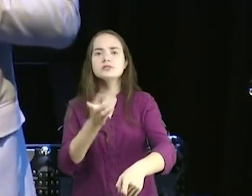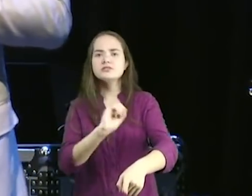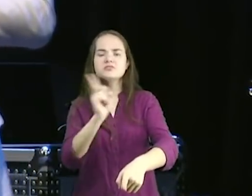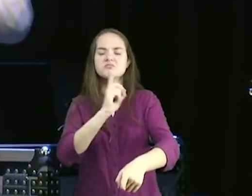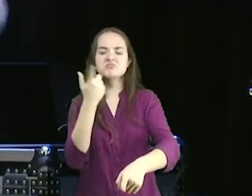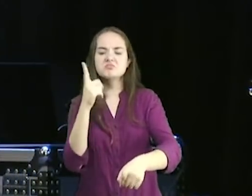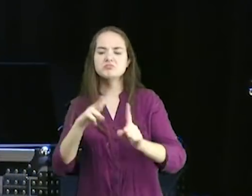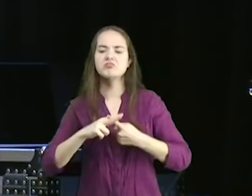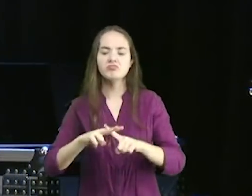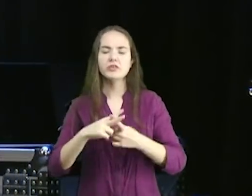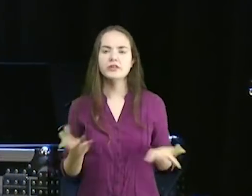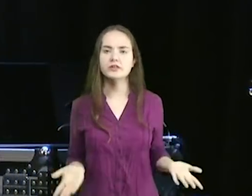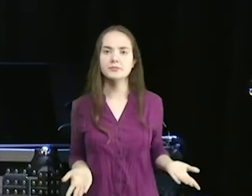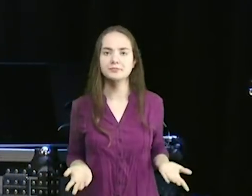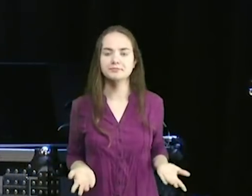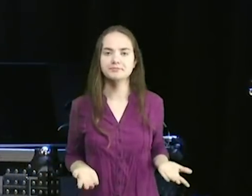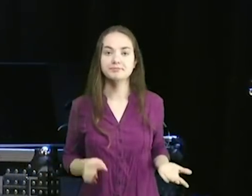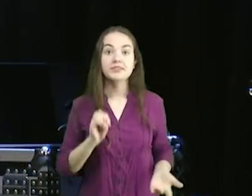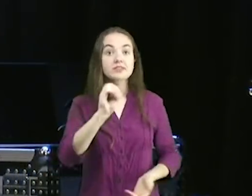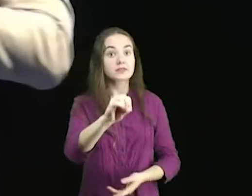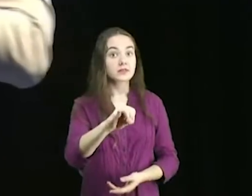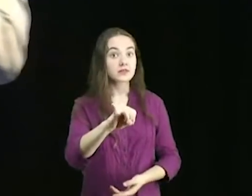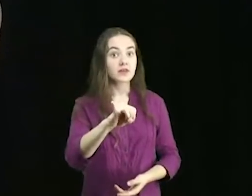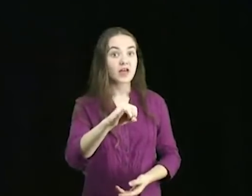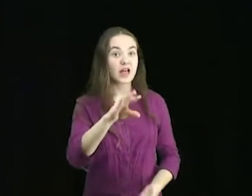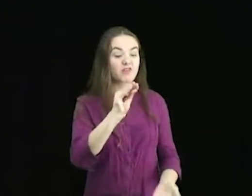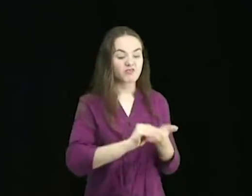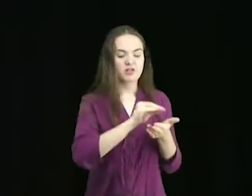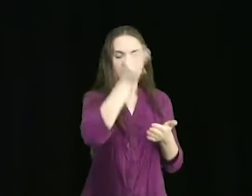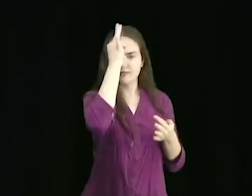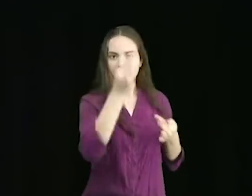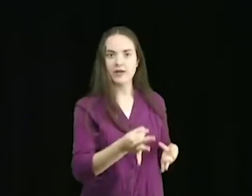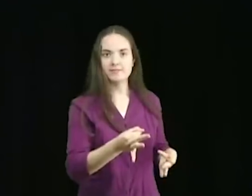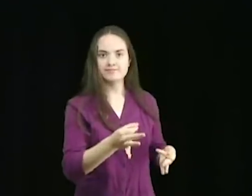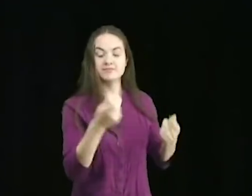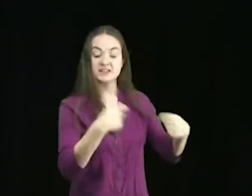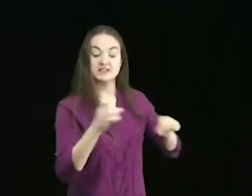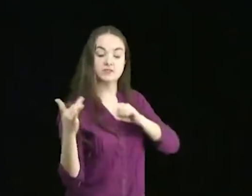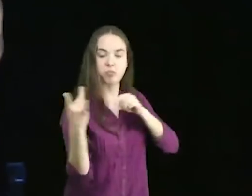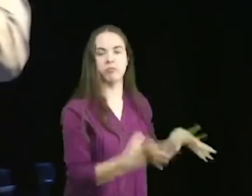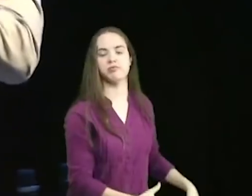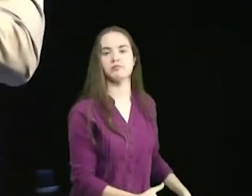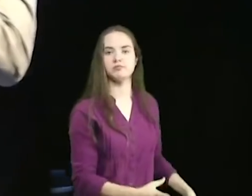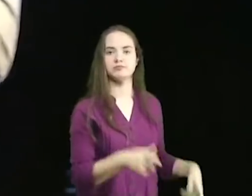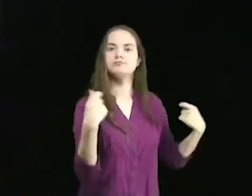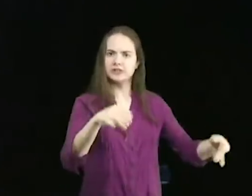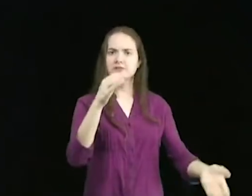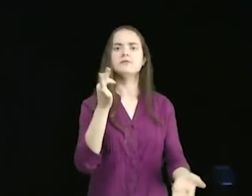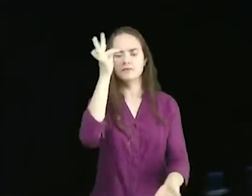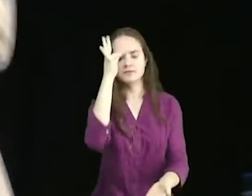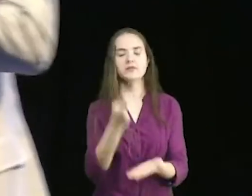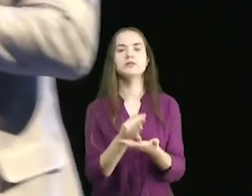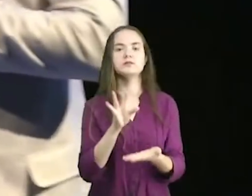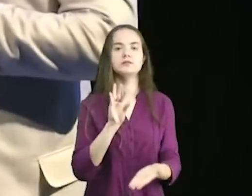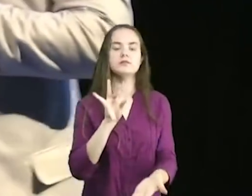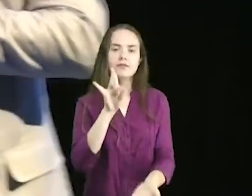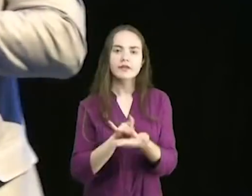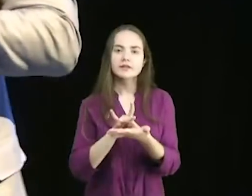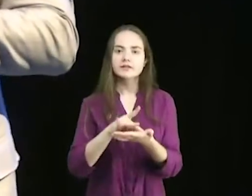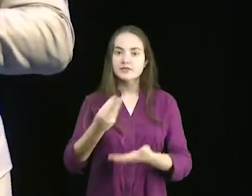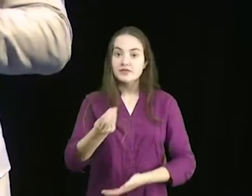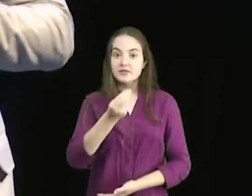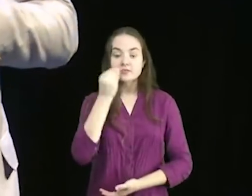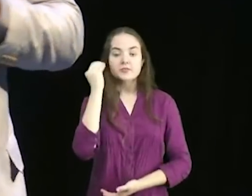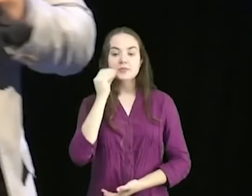resolver. Se você não joga fora a tua incredulidade, você jamais vai experimentar o extraordinário